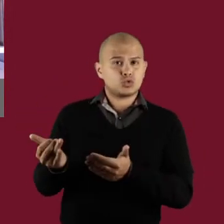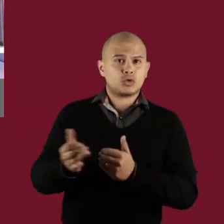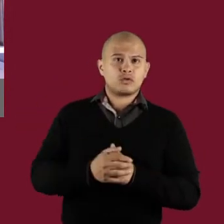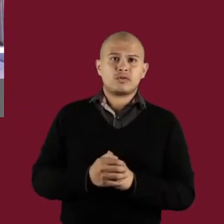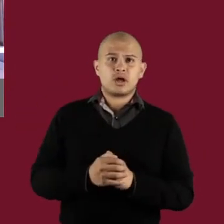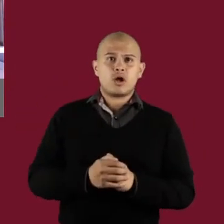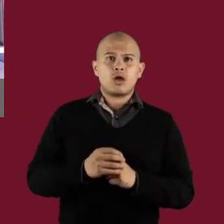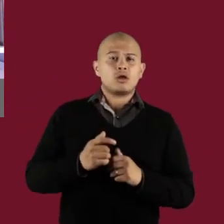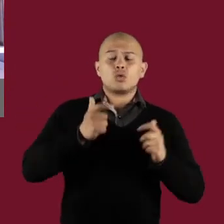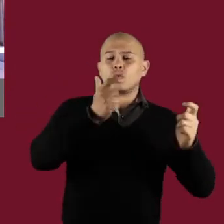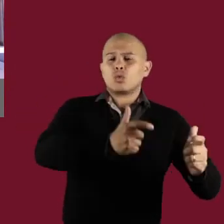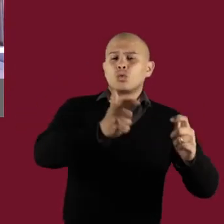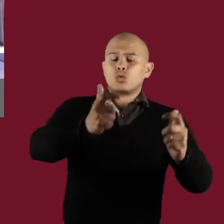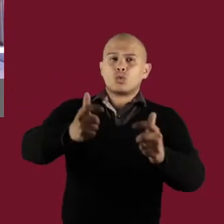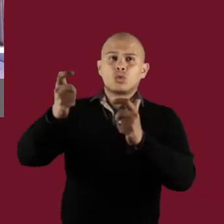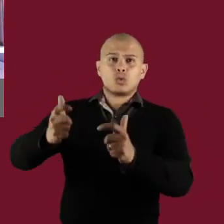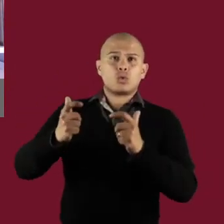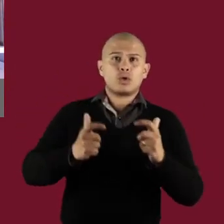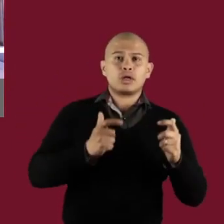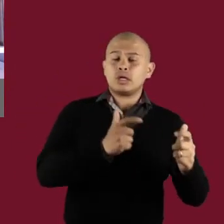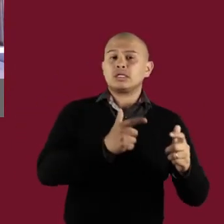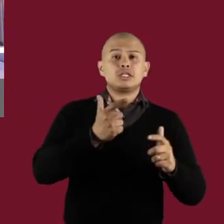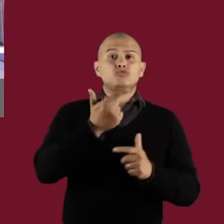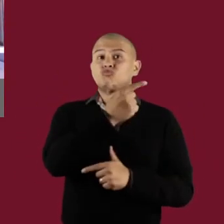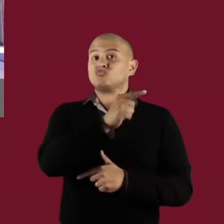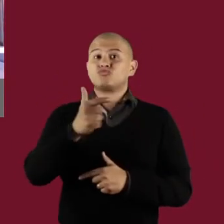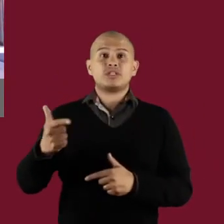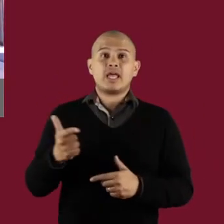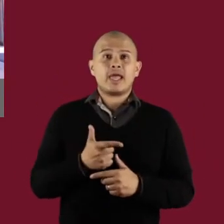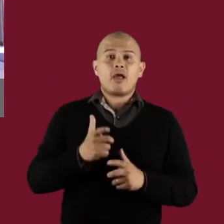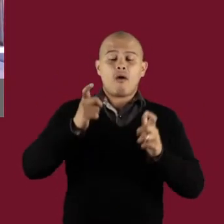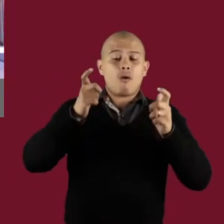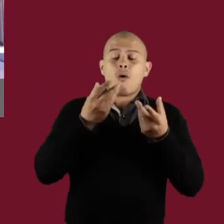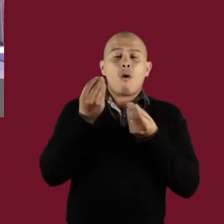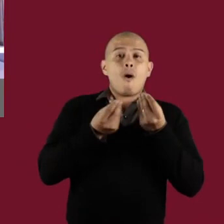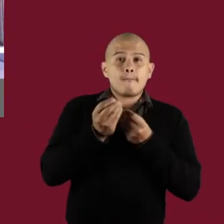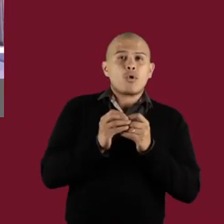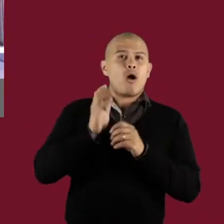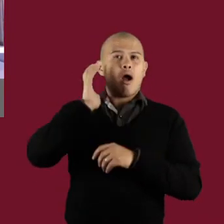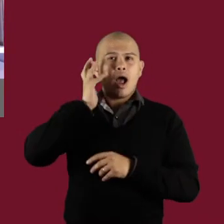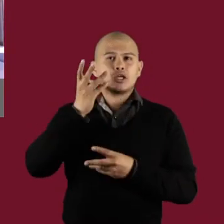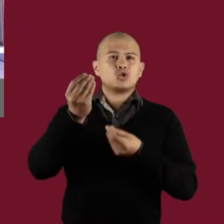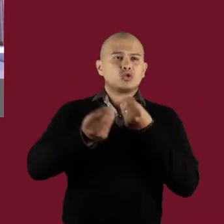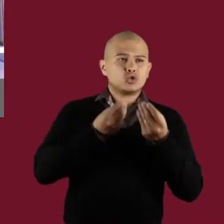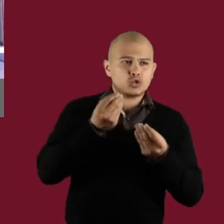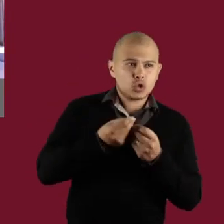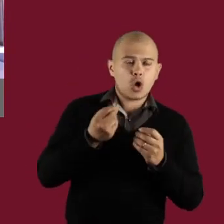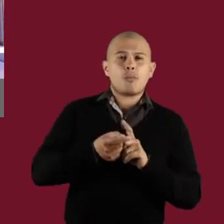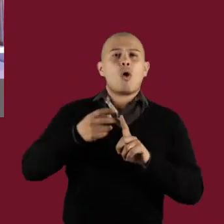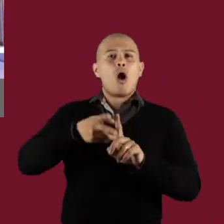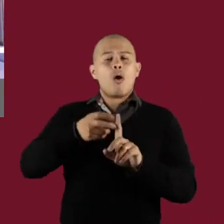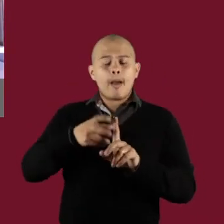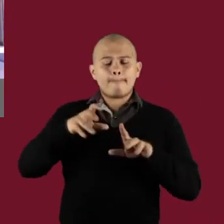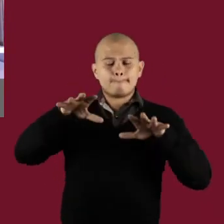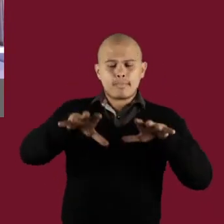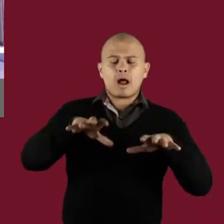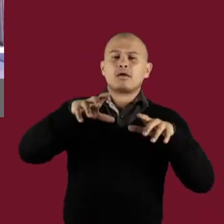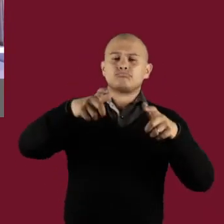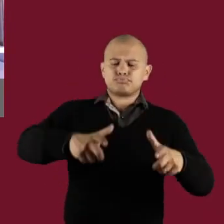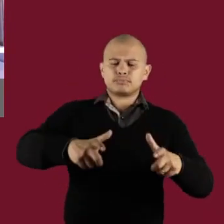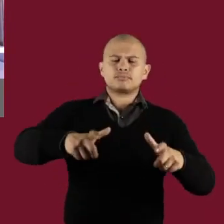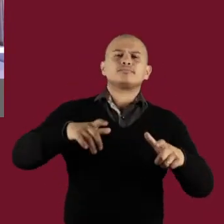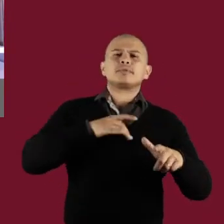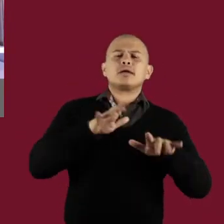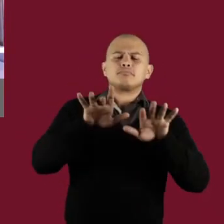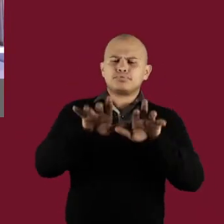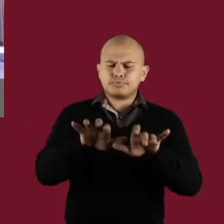onde não tem uma folha e uma máquina de escrever, por exemplo, tinham que escrever numa folha assim de um